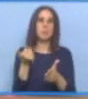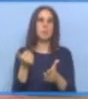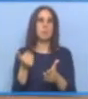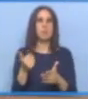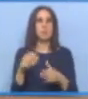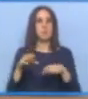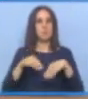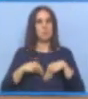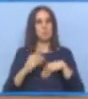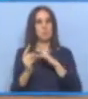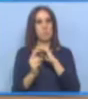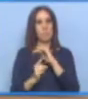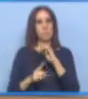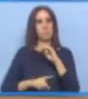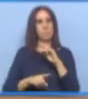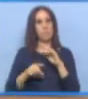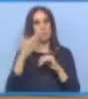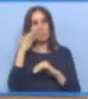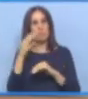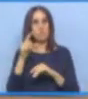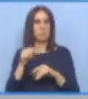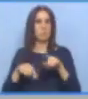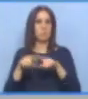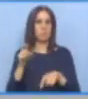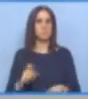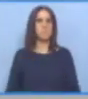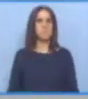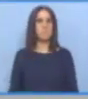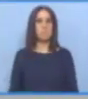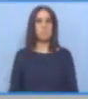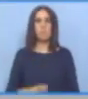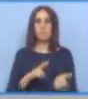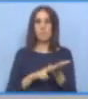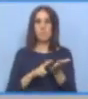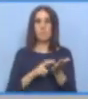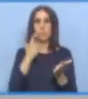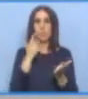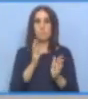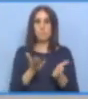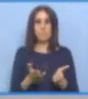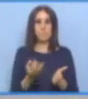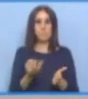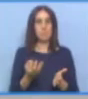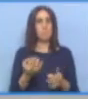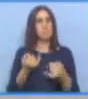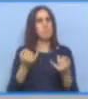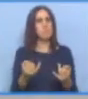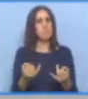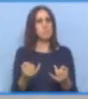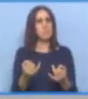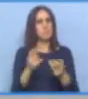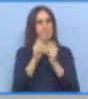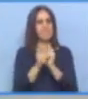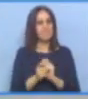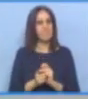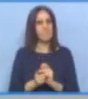acolhimento dos migrantes como dos refugiados. É uma realidade que é necessário conhecer para também não depois se desconstruir,